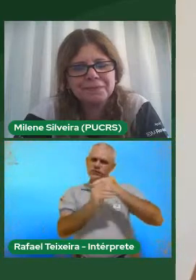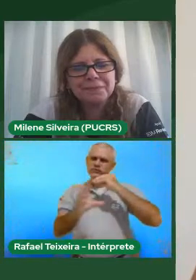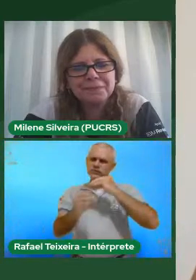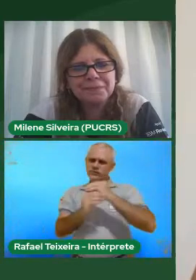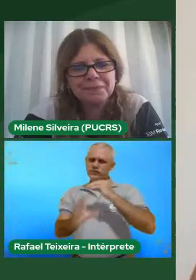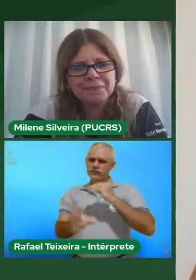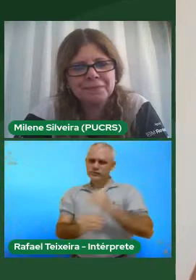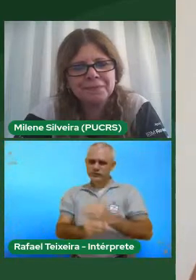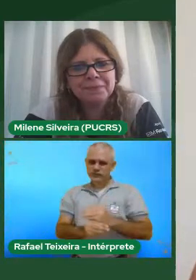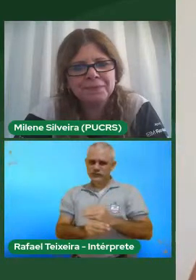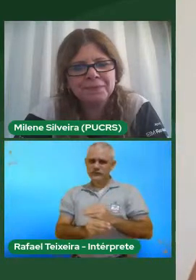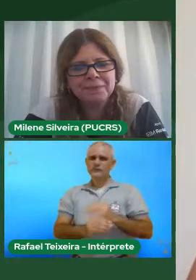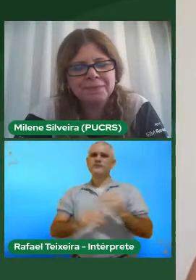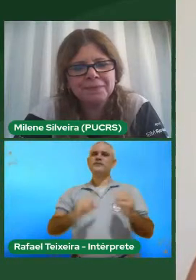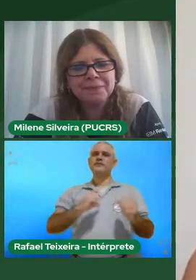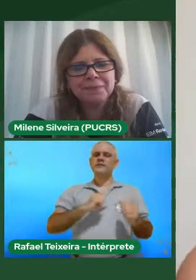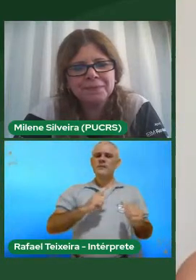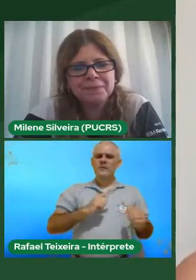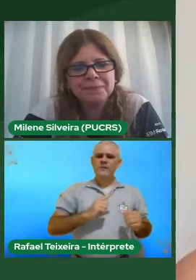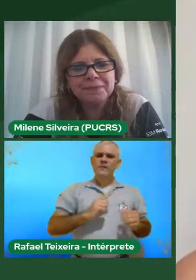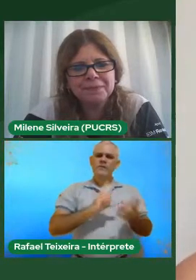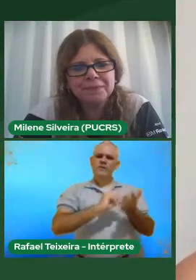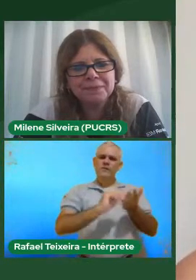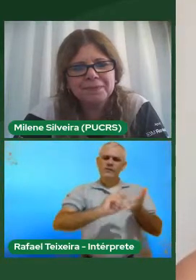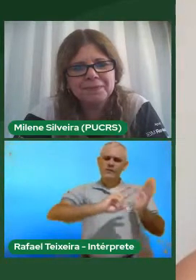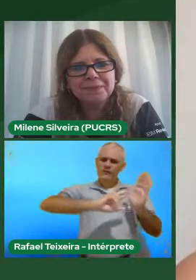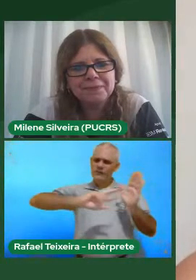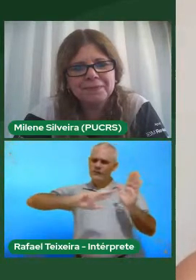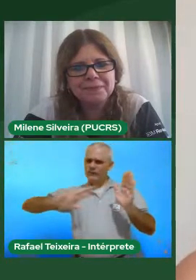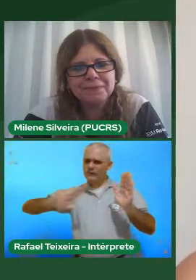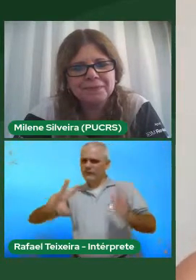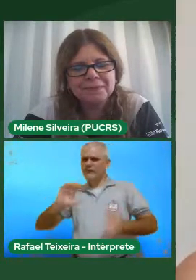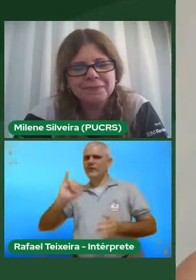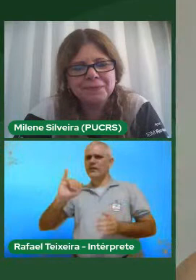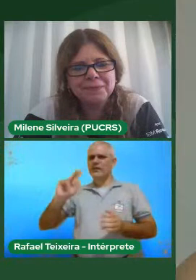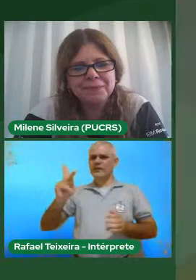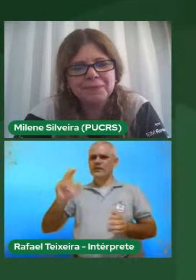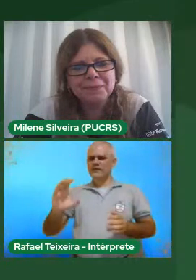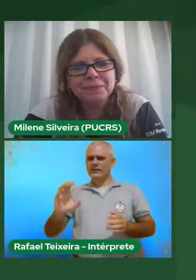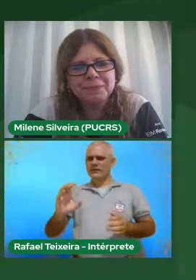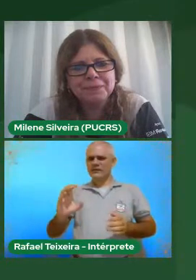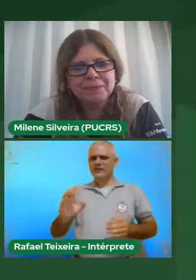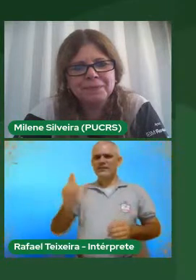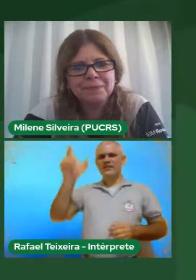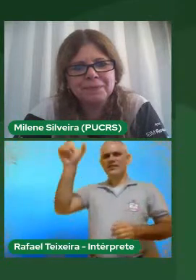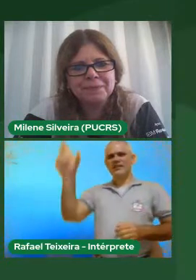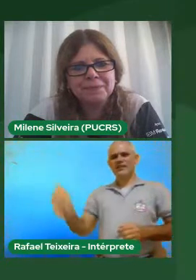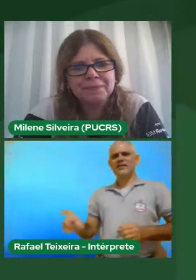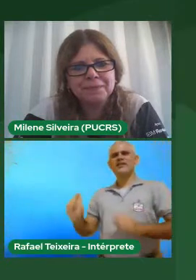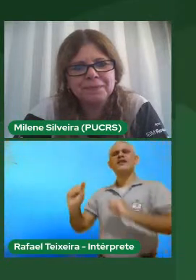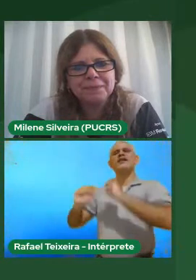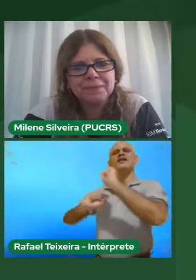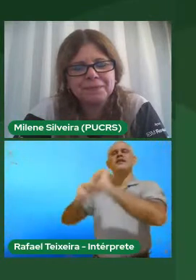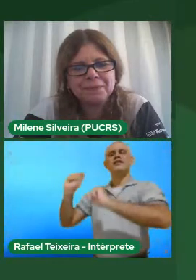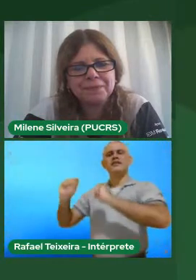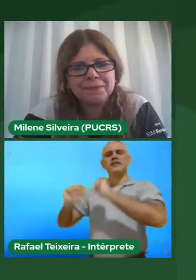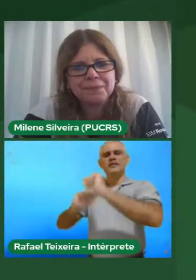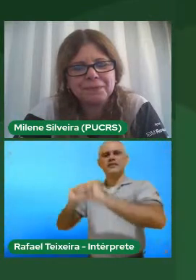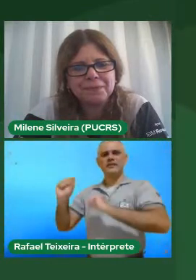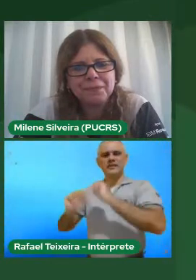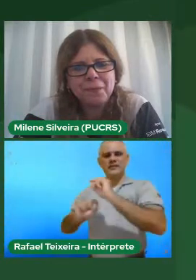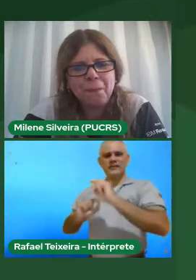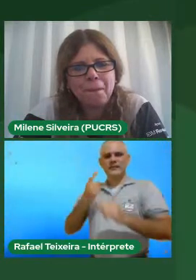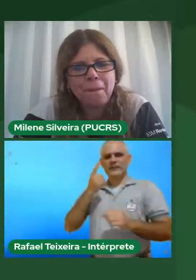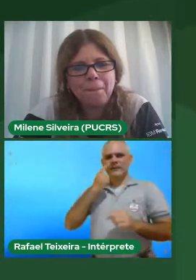de pesquisa em IHC. Vocês sabem de quem eu estou falando? Pela sua atuação excepcional no serviço